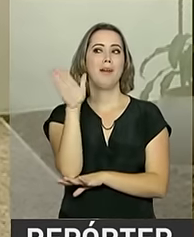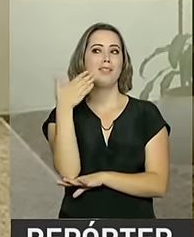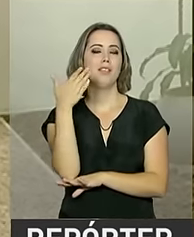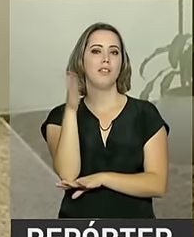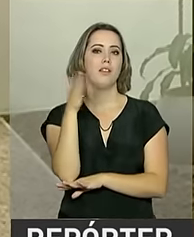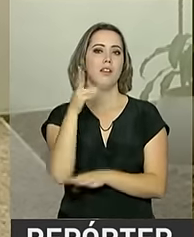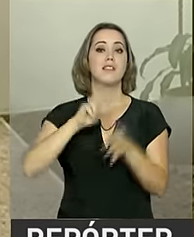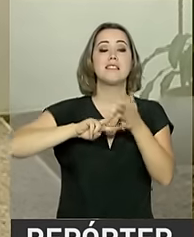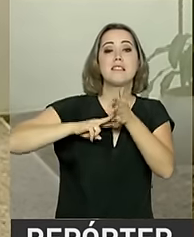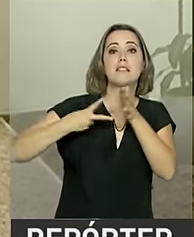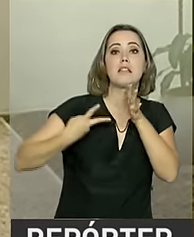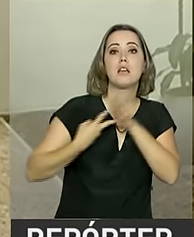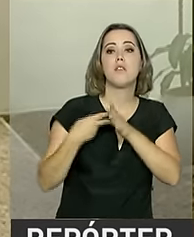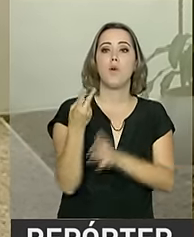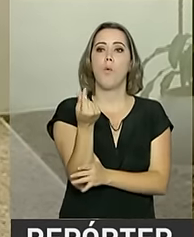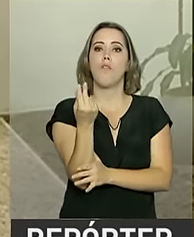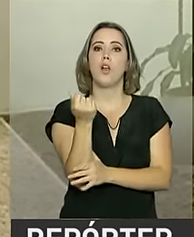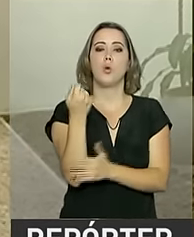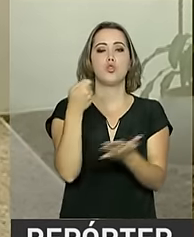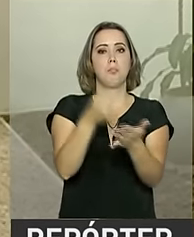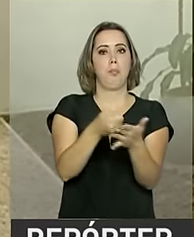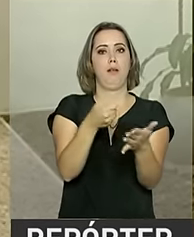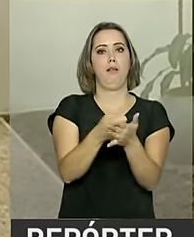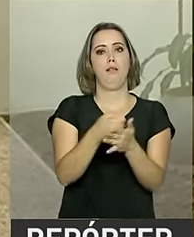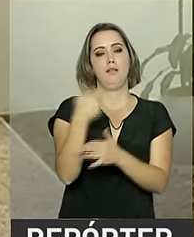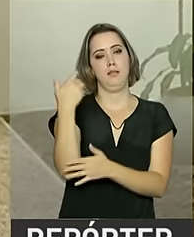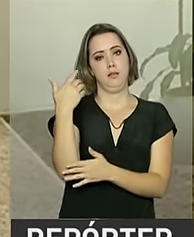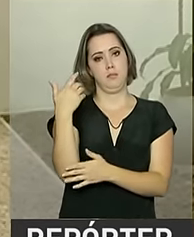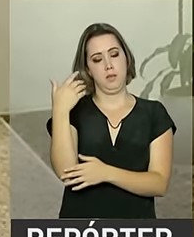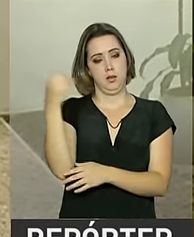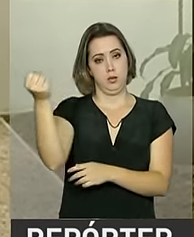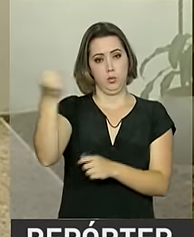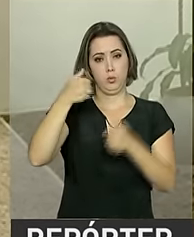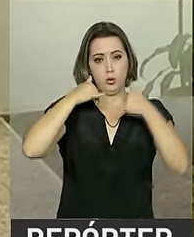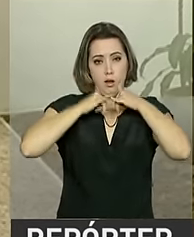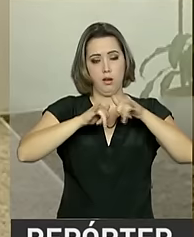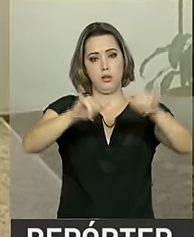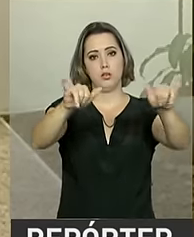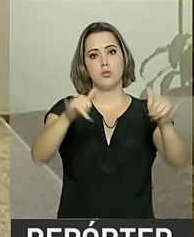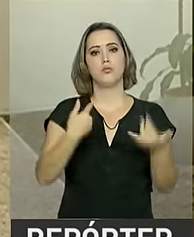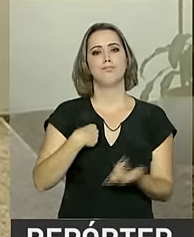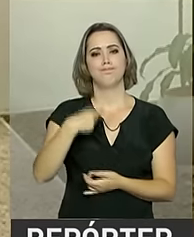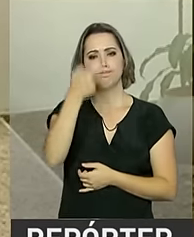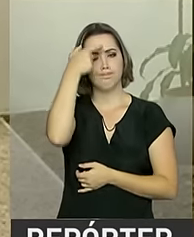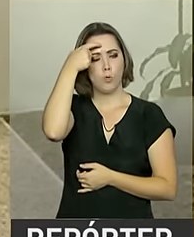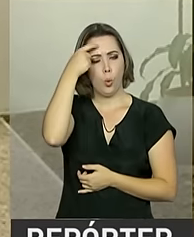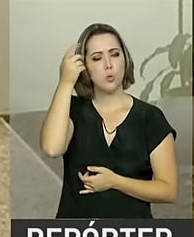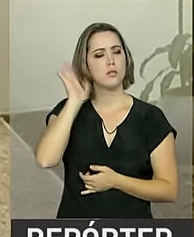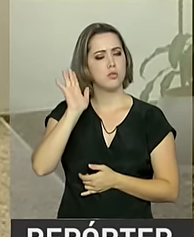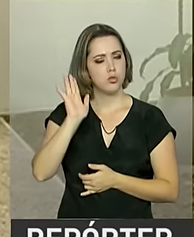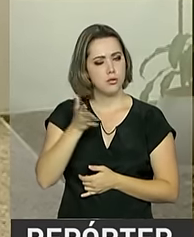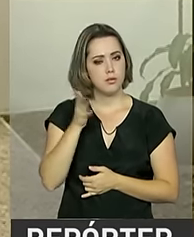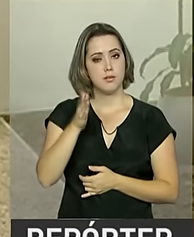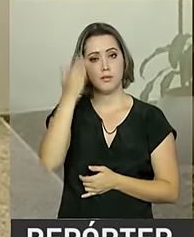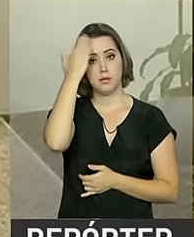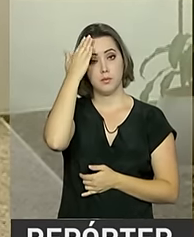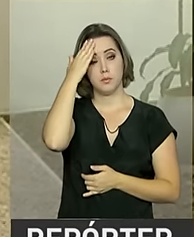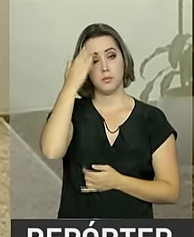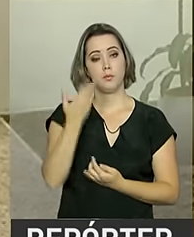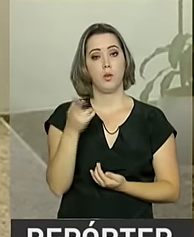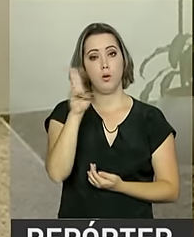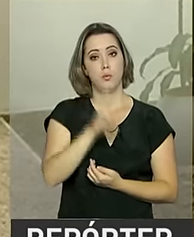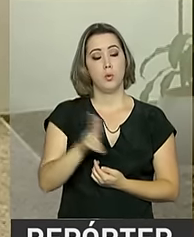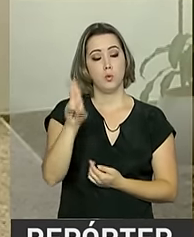sinaliza o custo real da energia gerada possibilitando aos consumidores o uso consciente da energia elétrica o funcionamento das Bandeiras